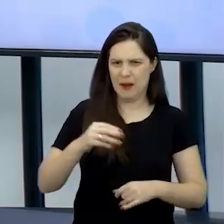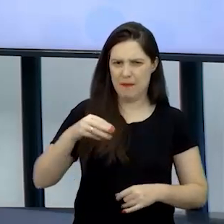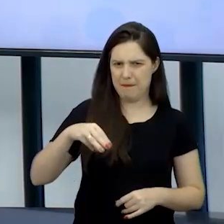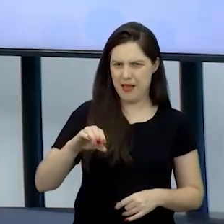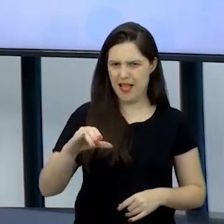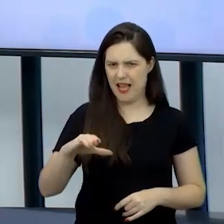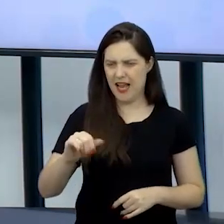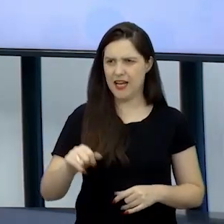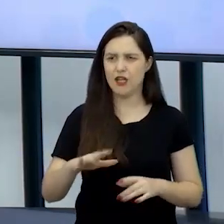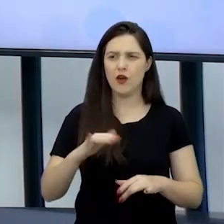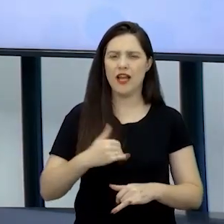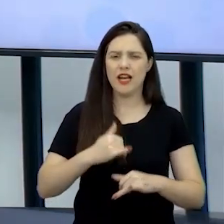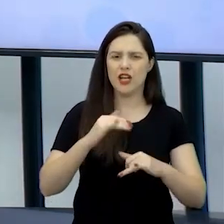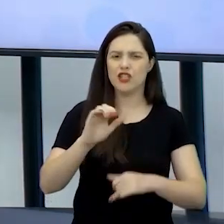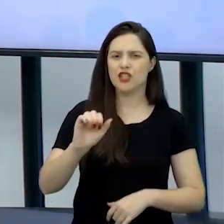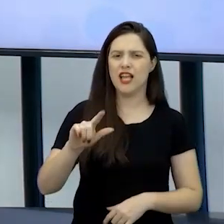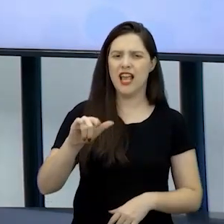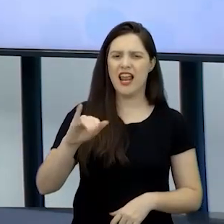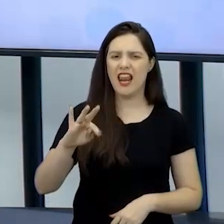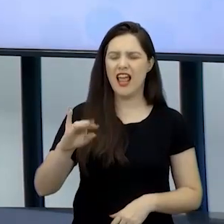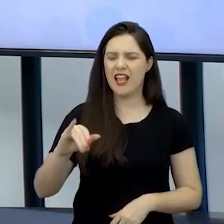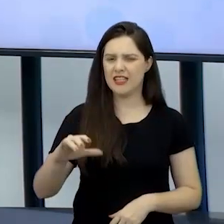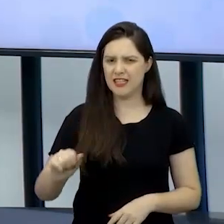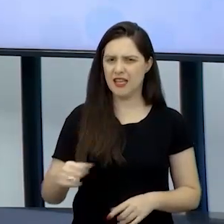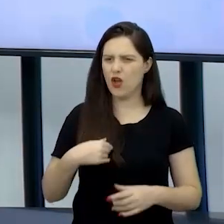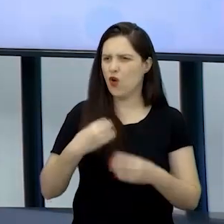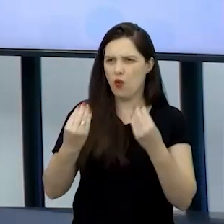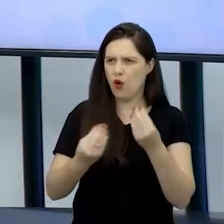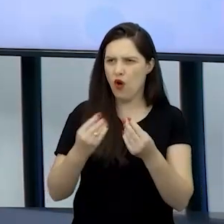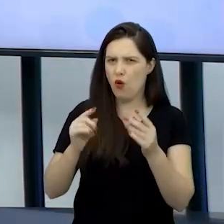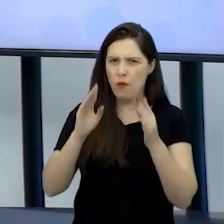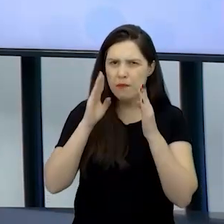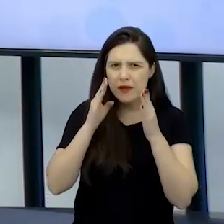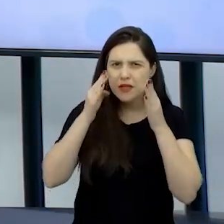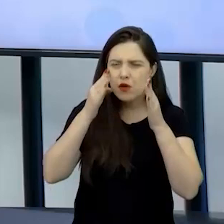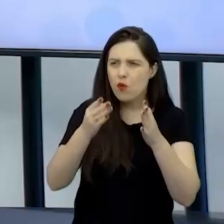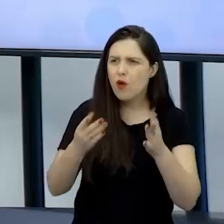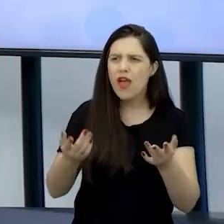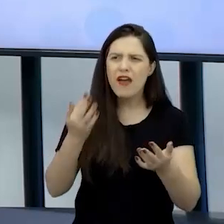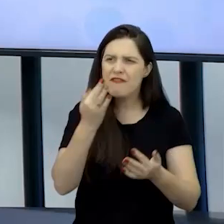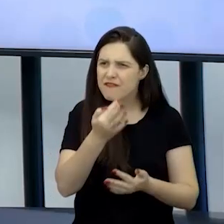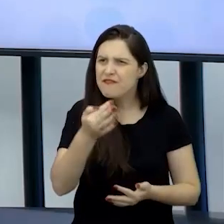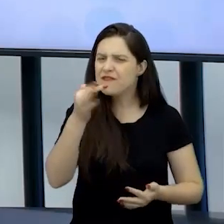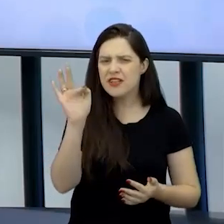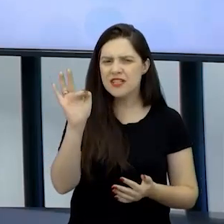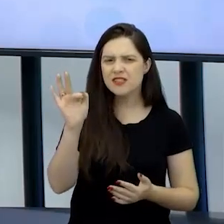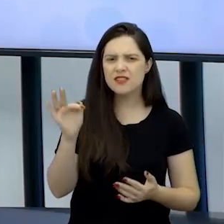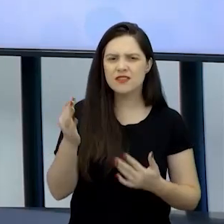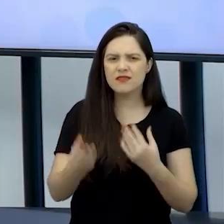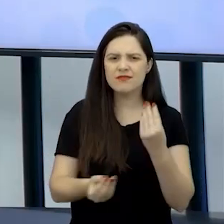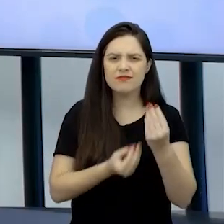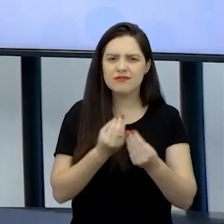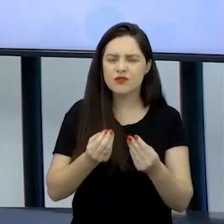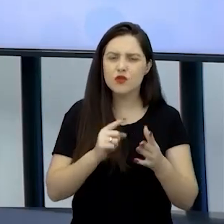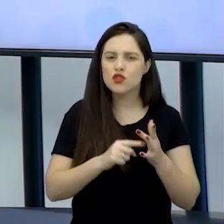energia elétrica? Qual é o fenômeno físico? Qual é a física por trás dos